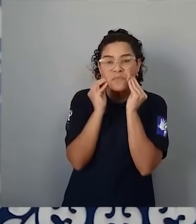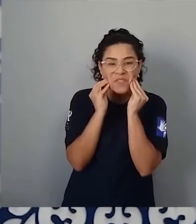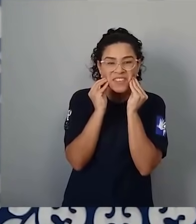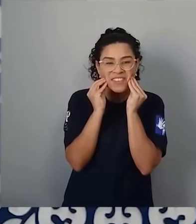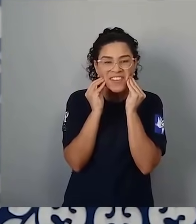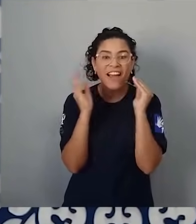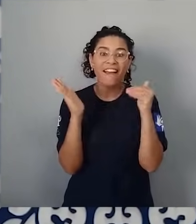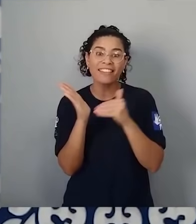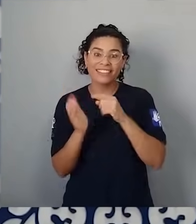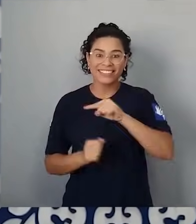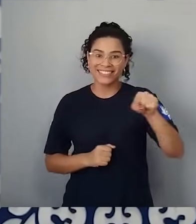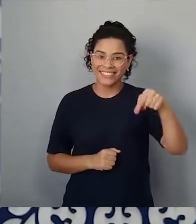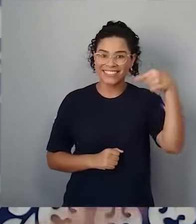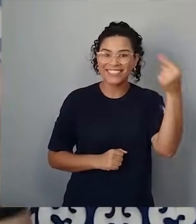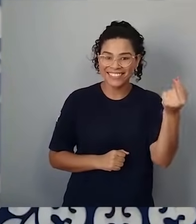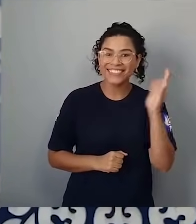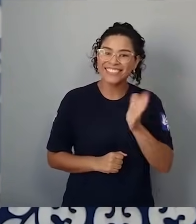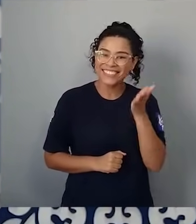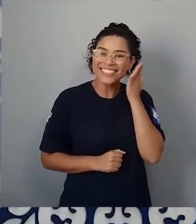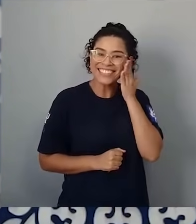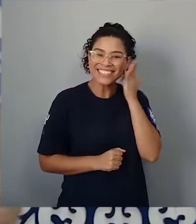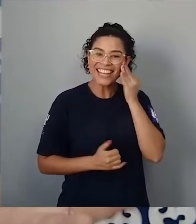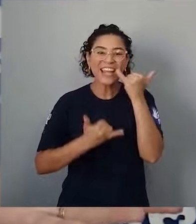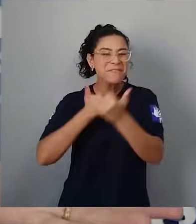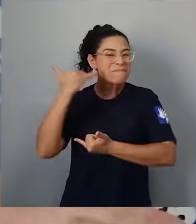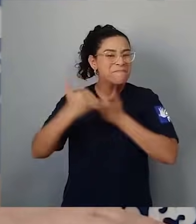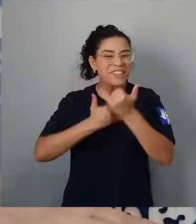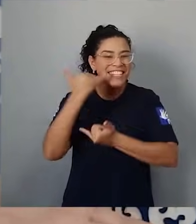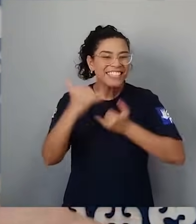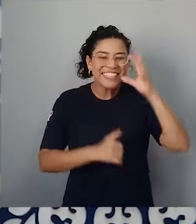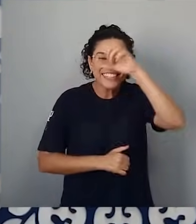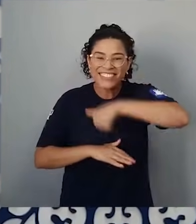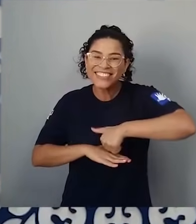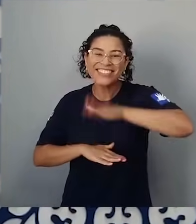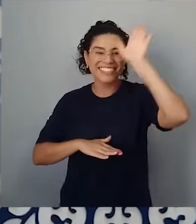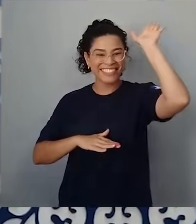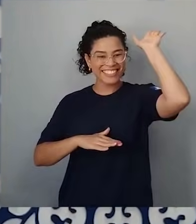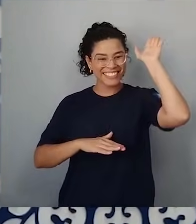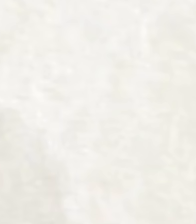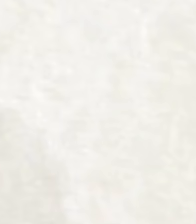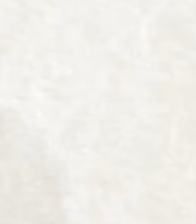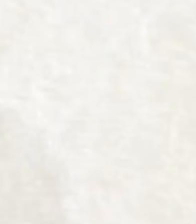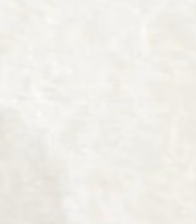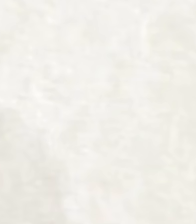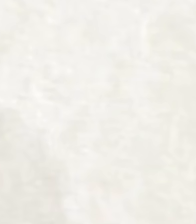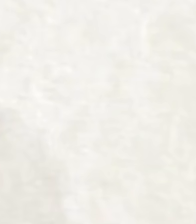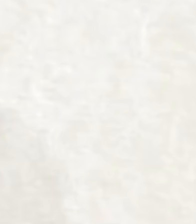Até semana que vem, que já sabem, né? É brincando que se aprende!